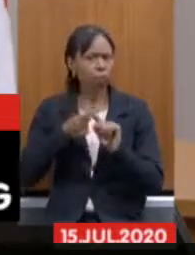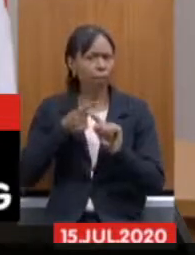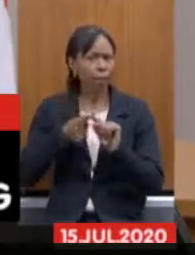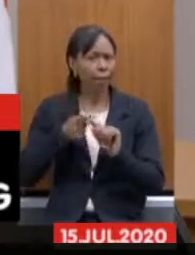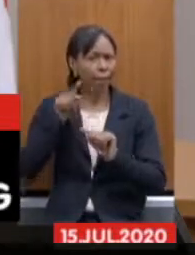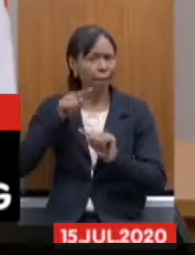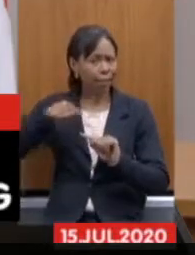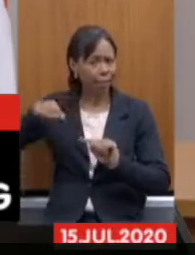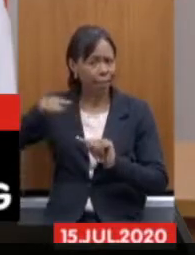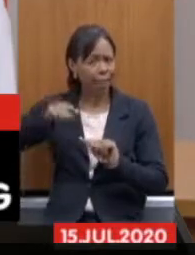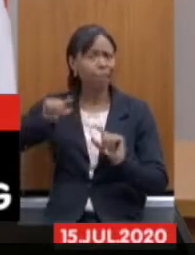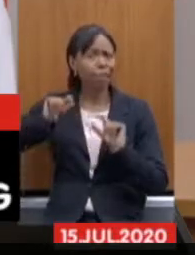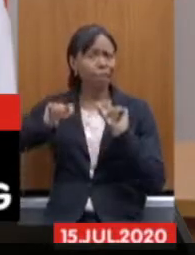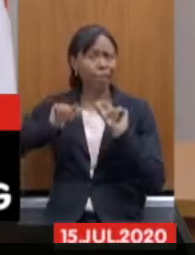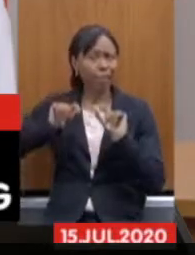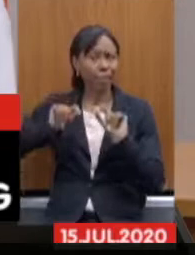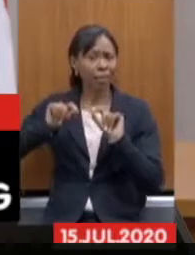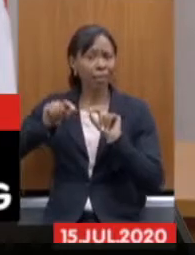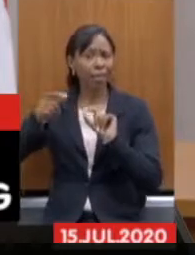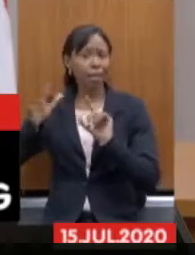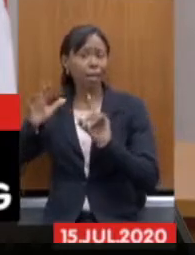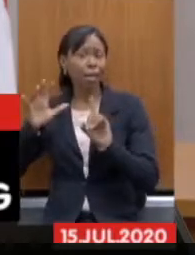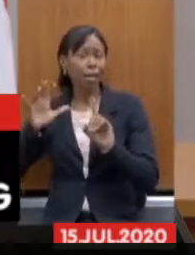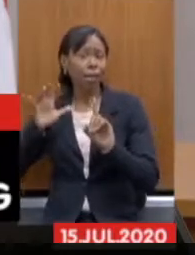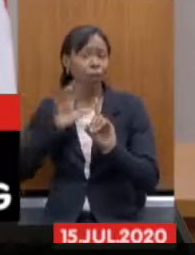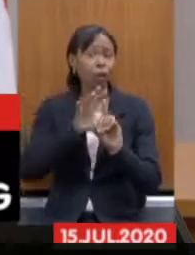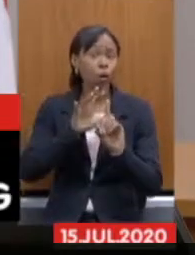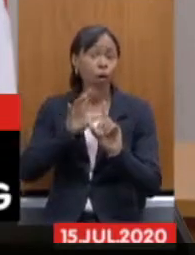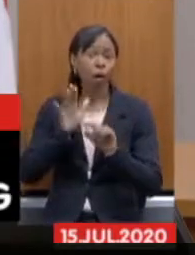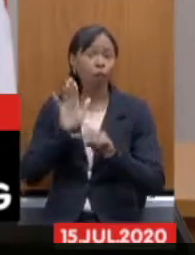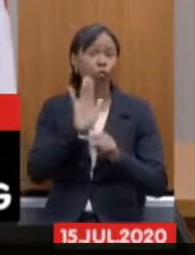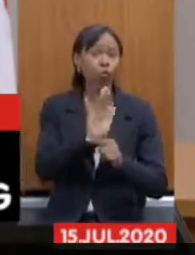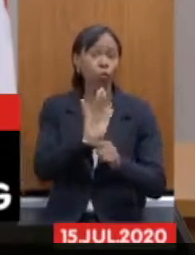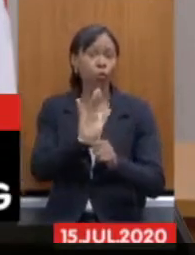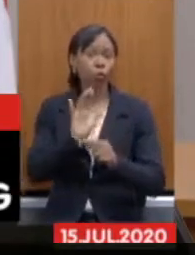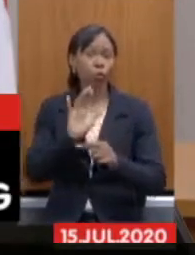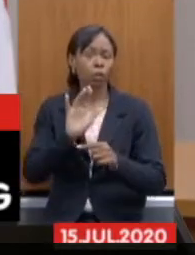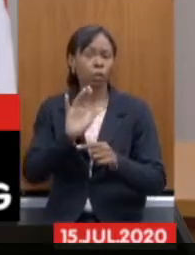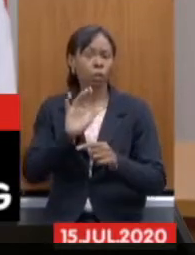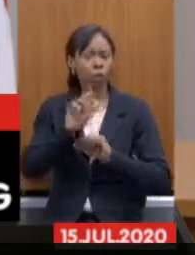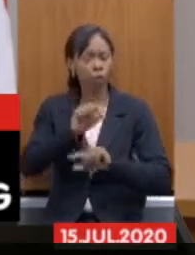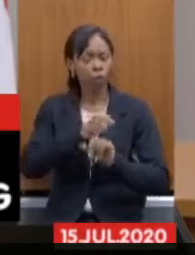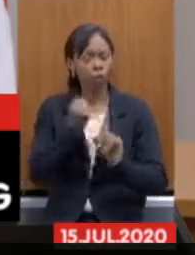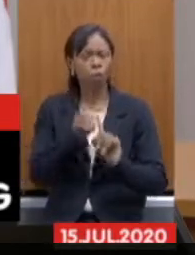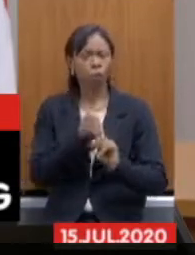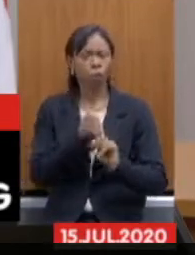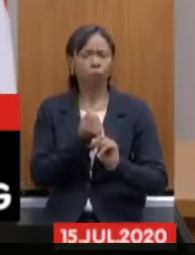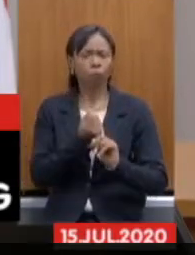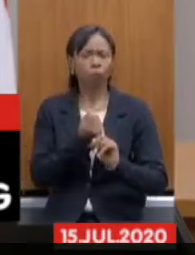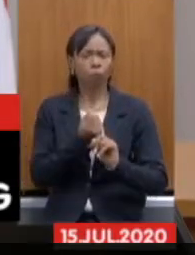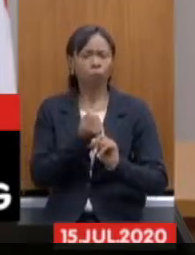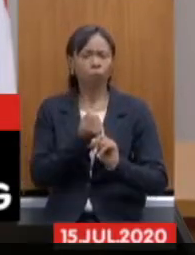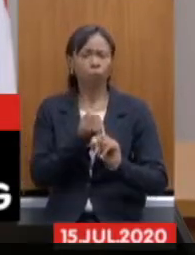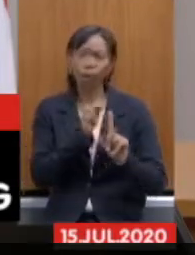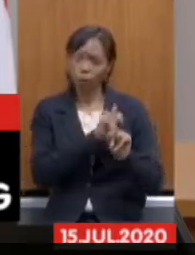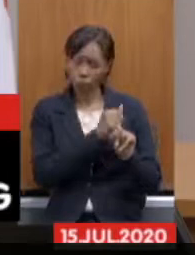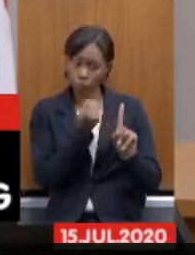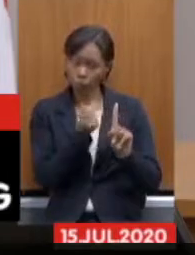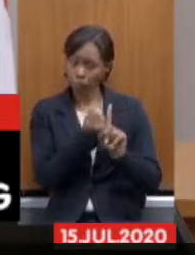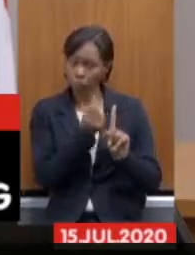caixa as ressonâncias da nossa sociedade a sociedade precisa discutir se ela quer